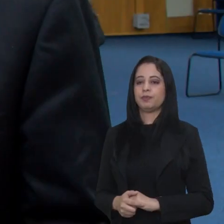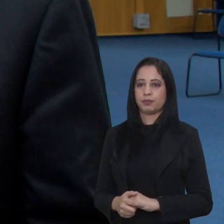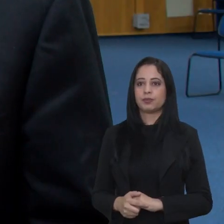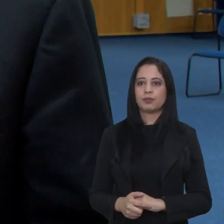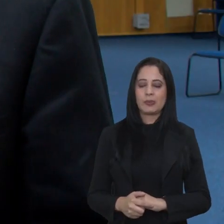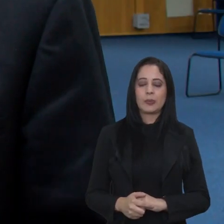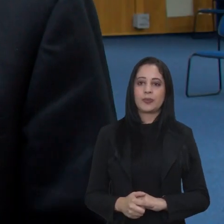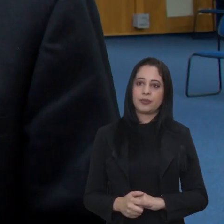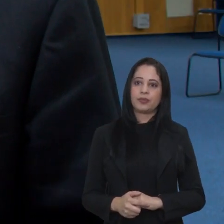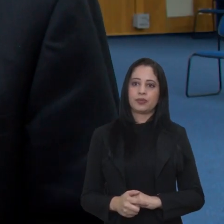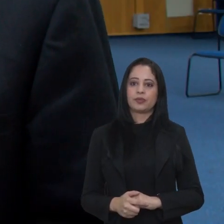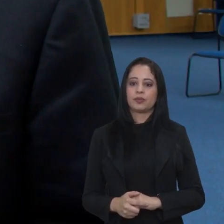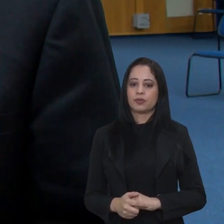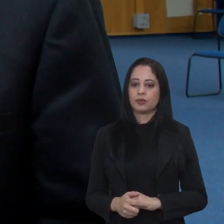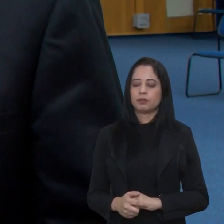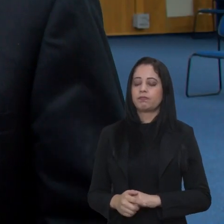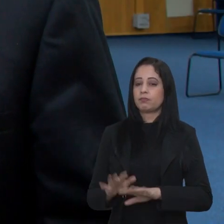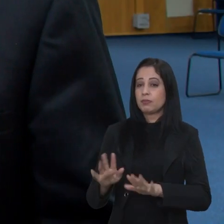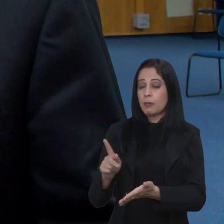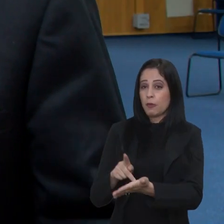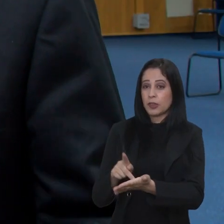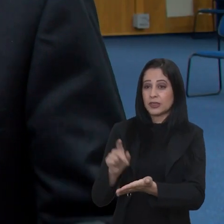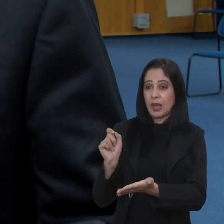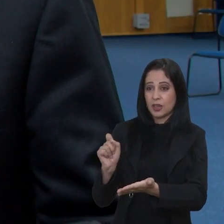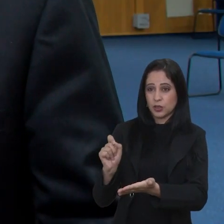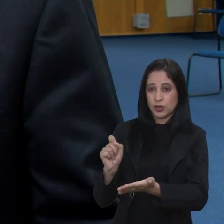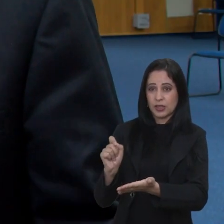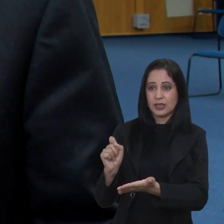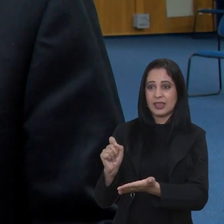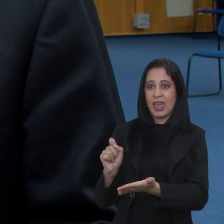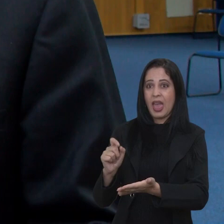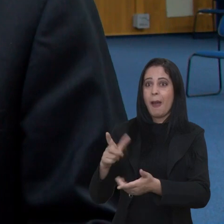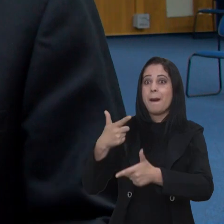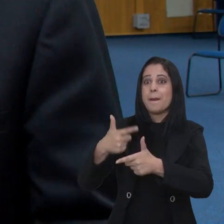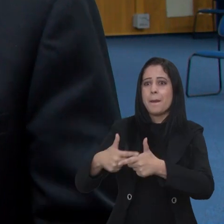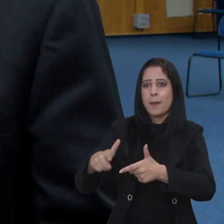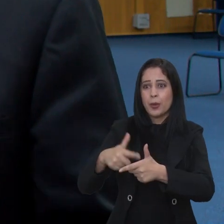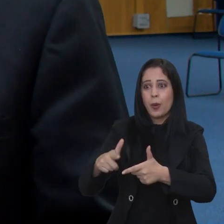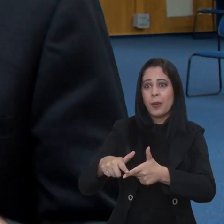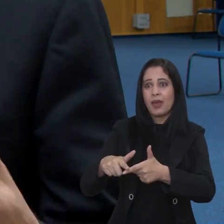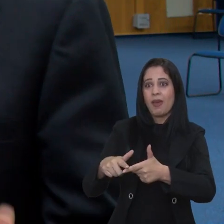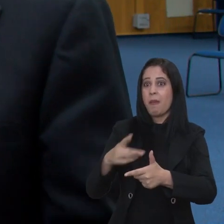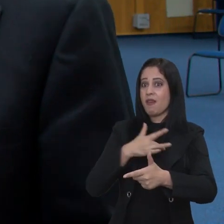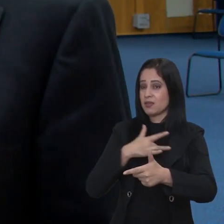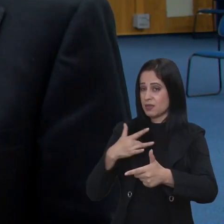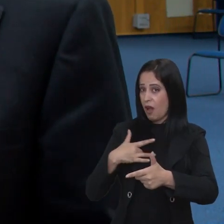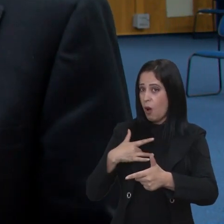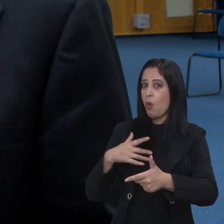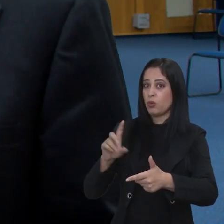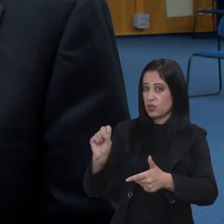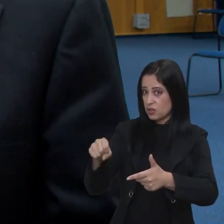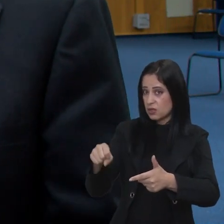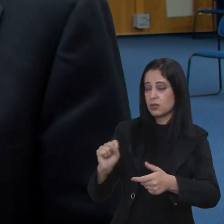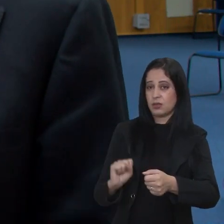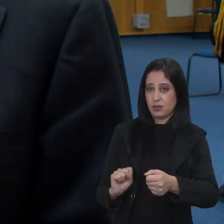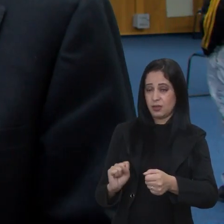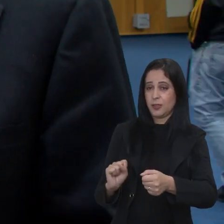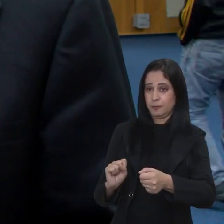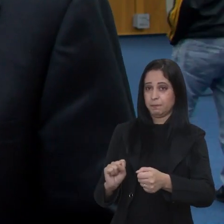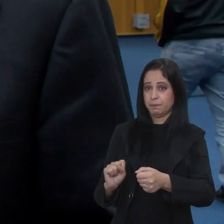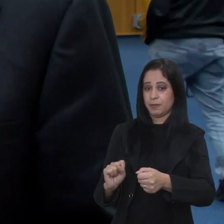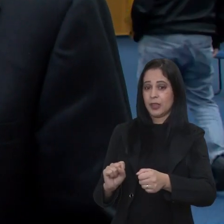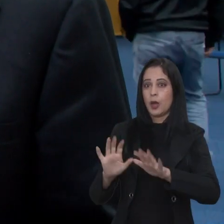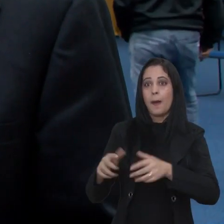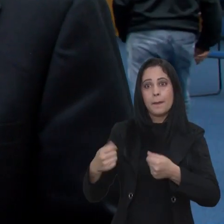A irregularidade fundiária, ela, na verdade, traz uma série de problemas até para a saúde pública, né, das